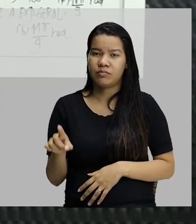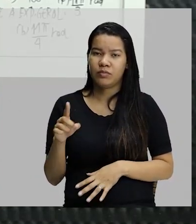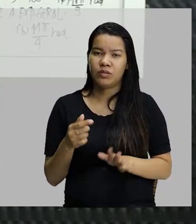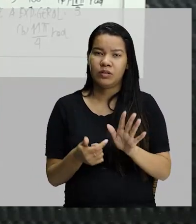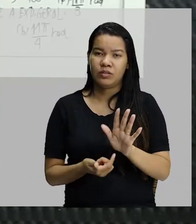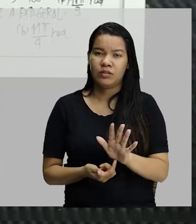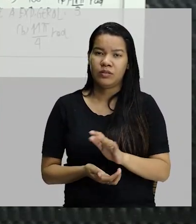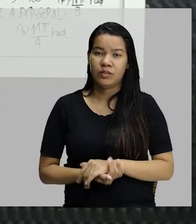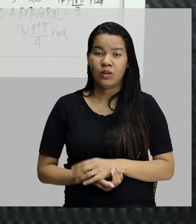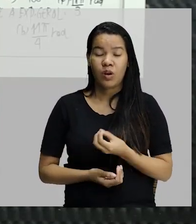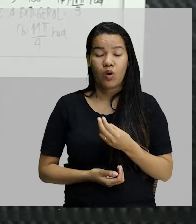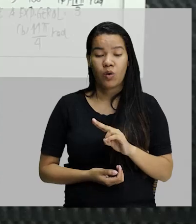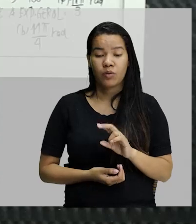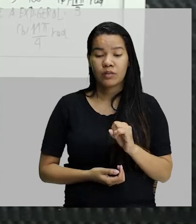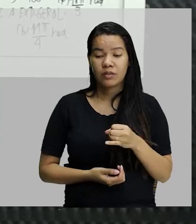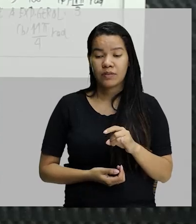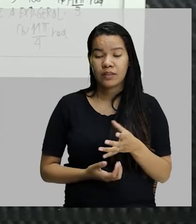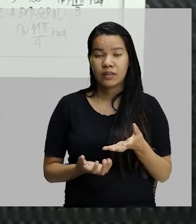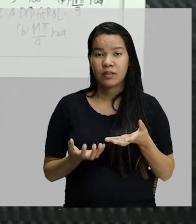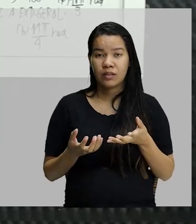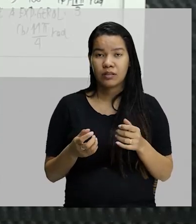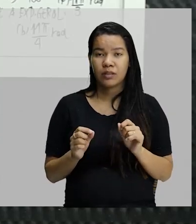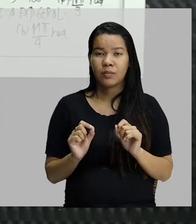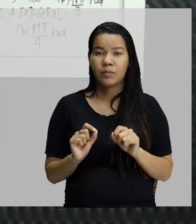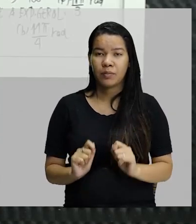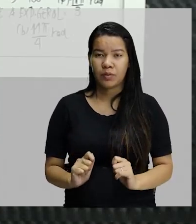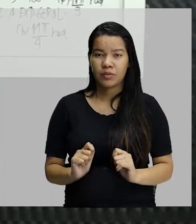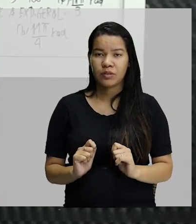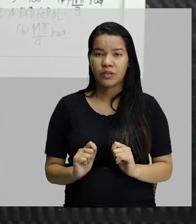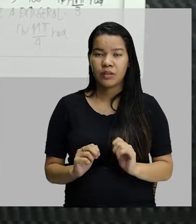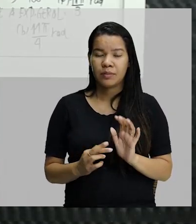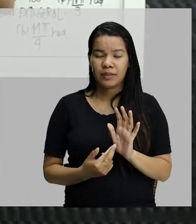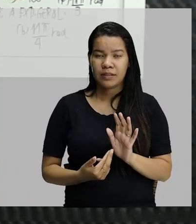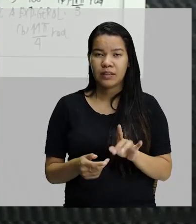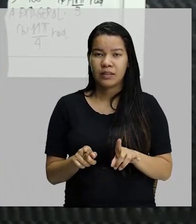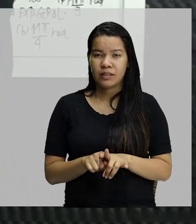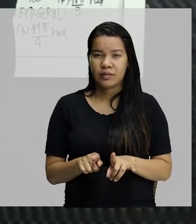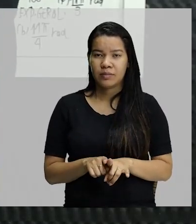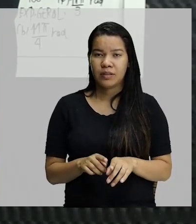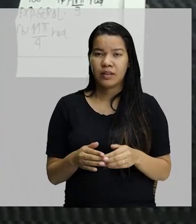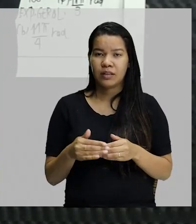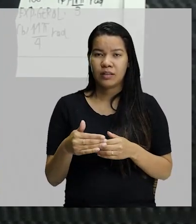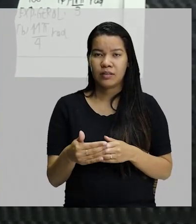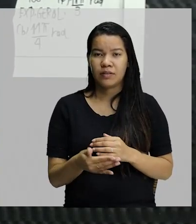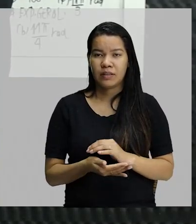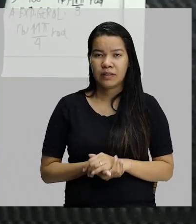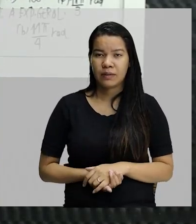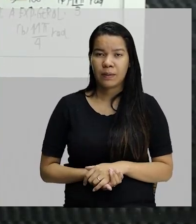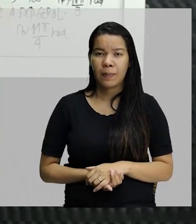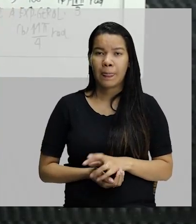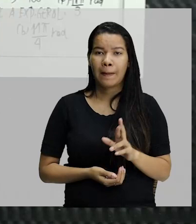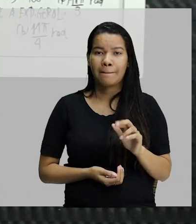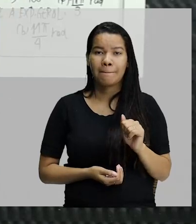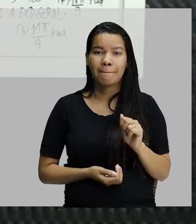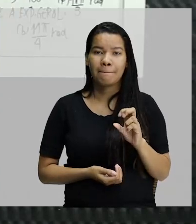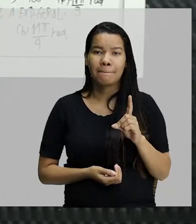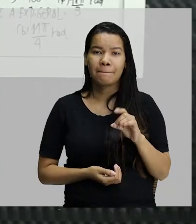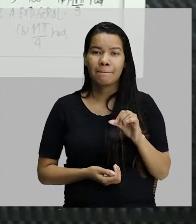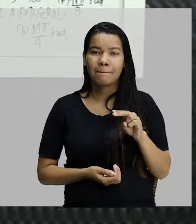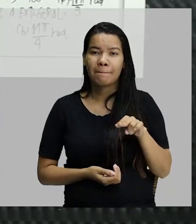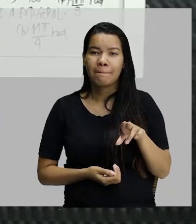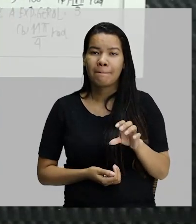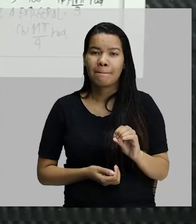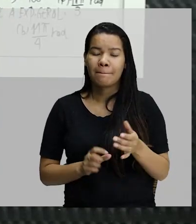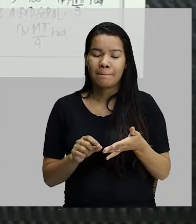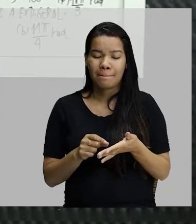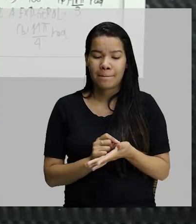Certo? Ou se você pode também representar isso aqui através do radiano, né? Ela pode ser